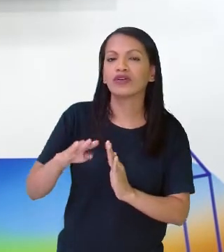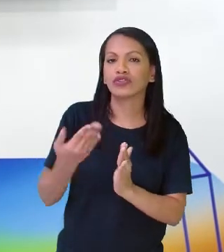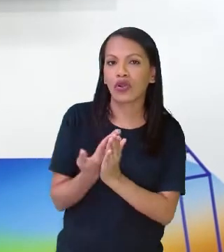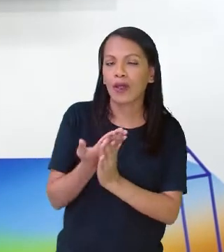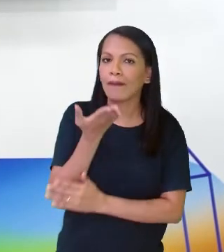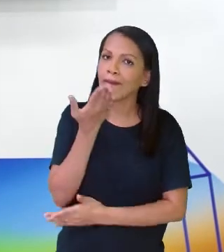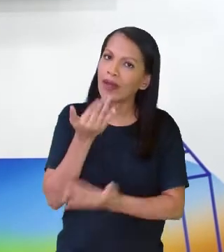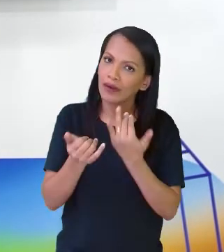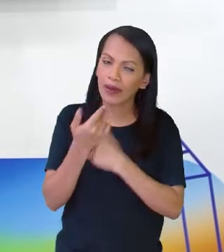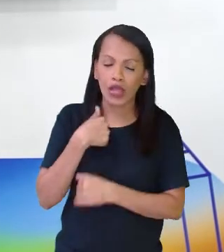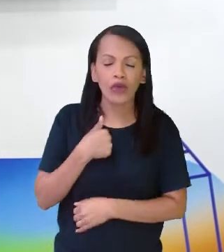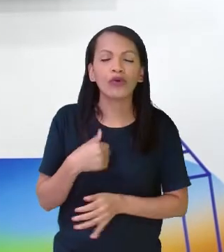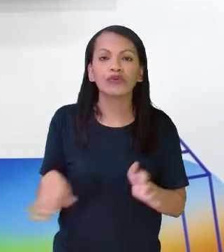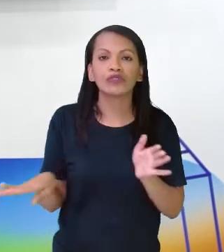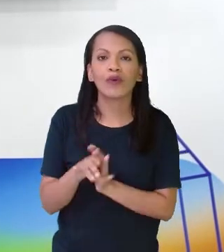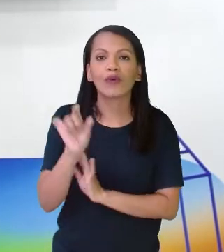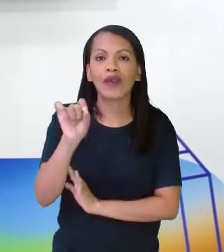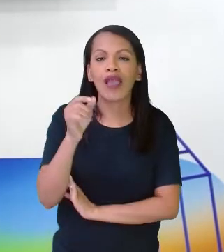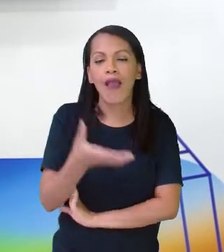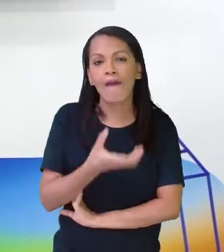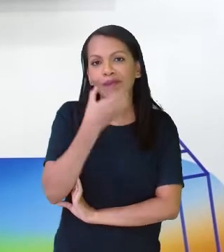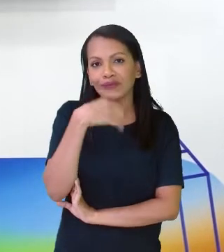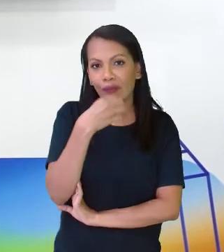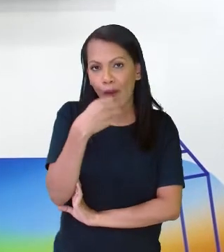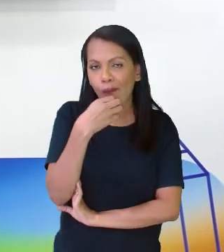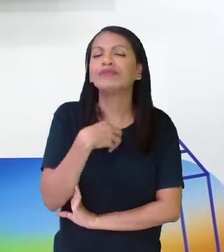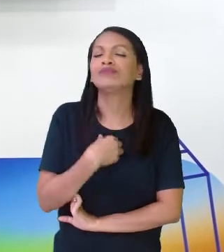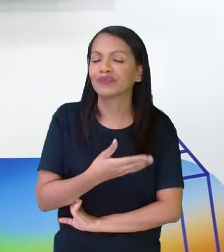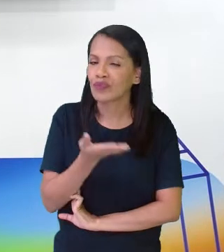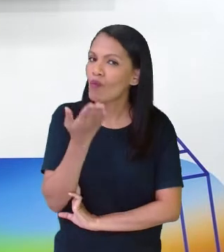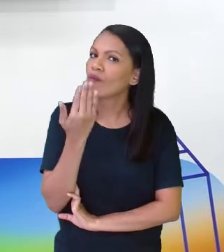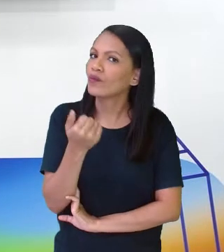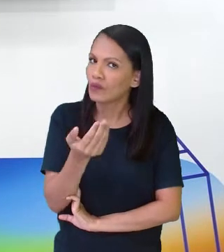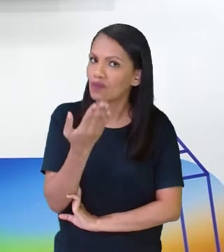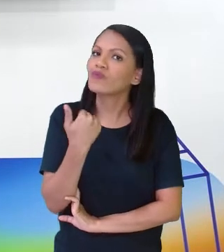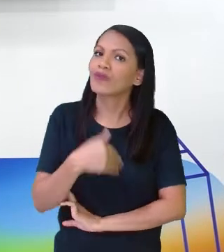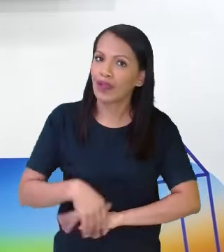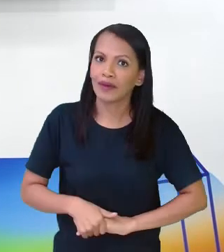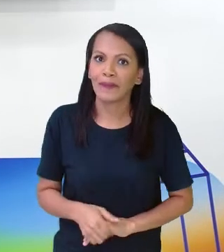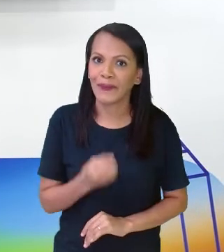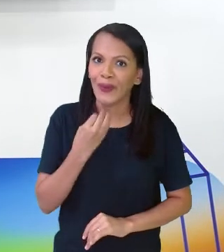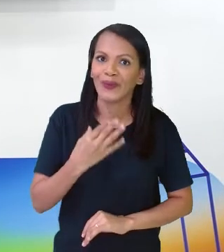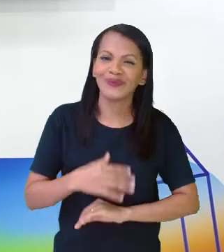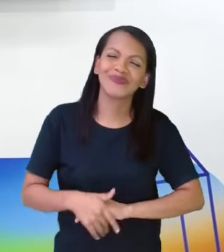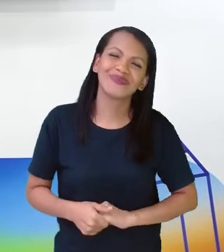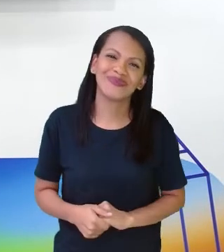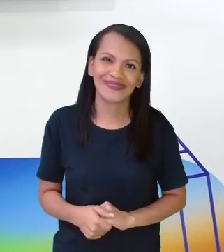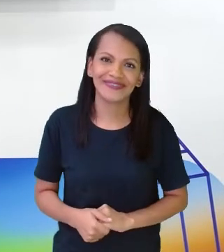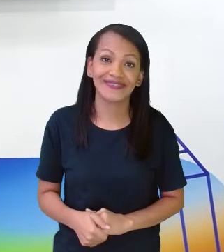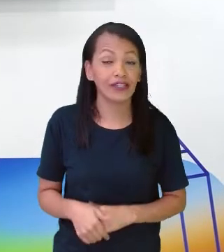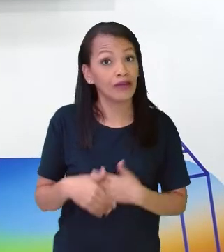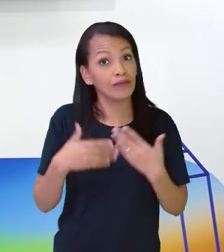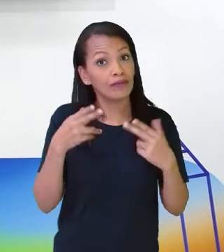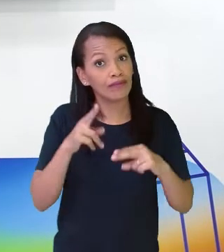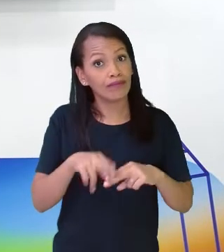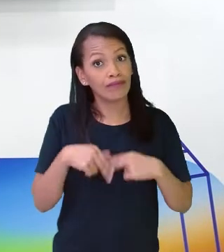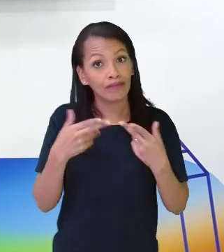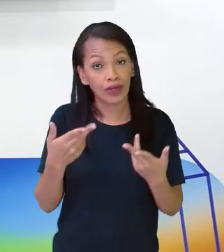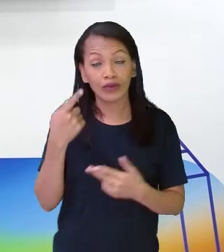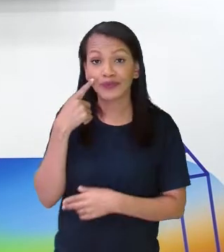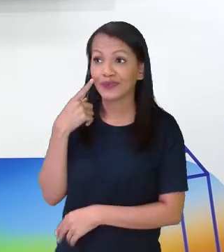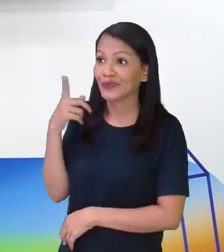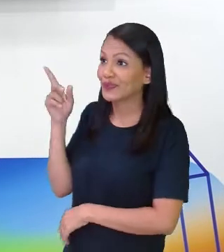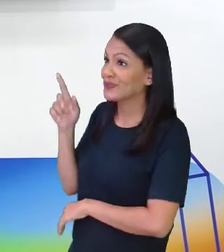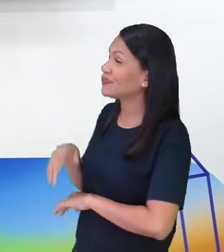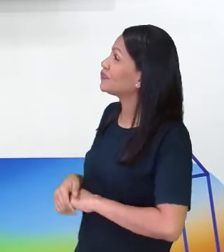gosto quando eu estou na escola, quando chega a maçã. Gosto de consumir as maçãs quando chega lá. Ótimo. Porém,